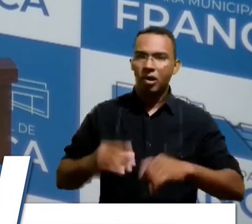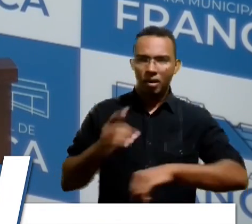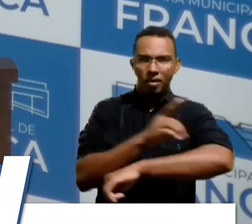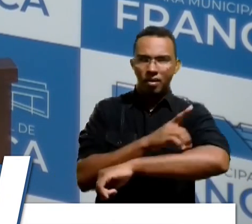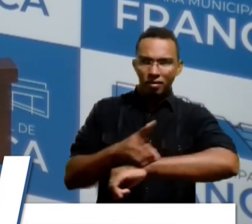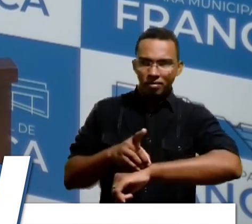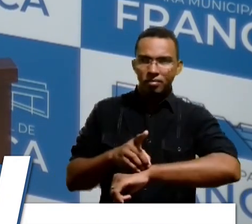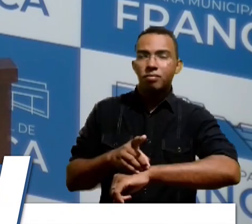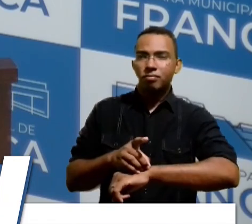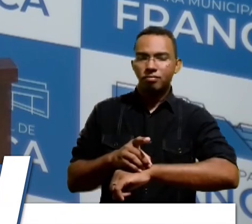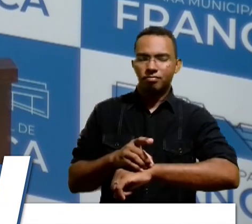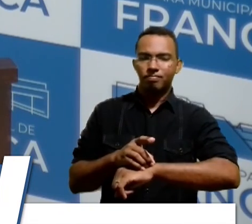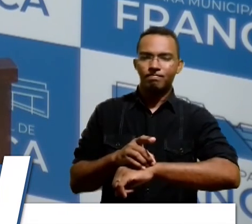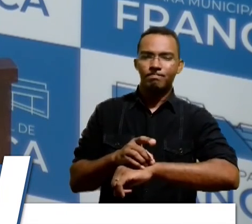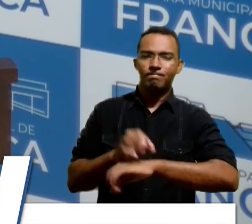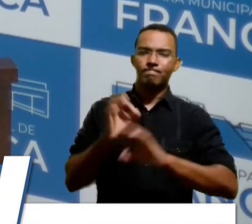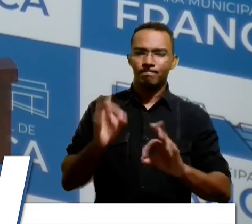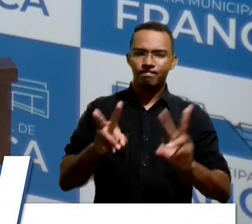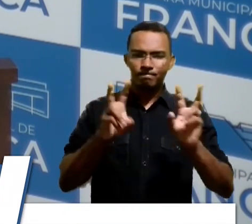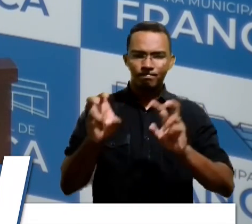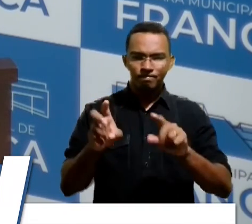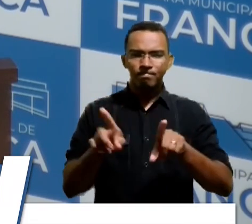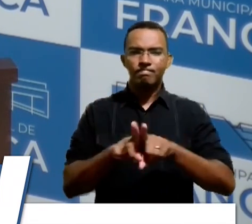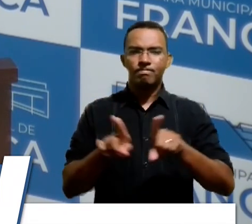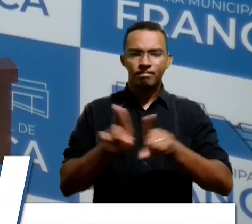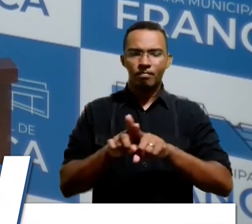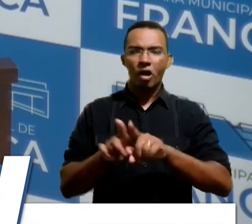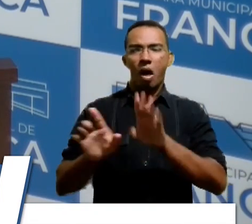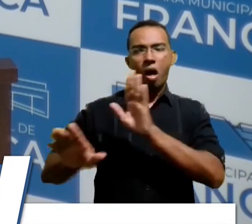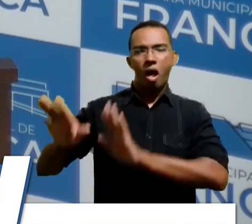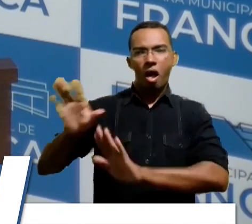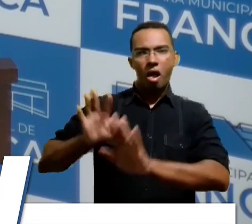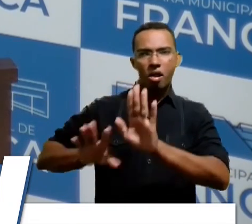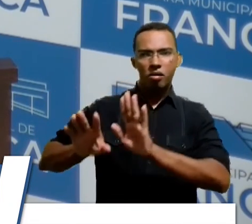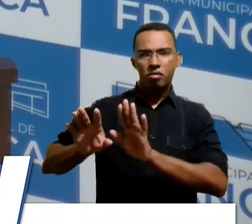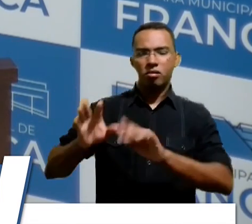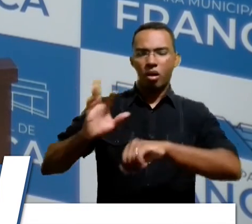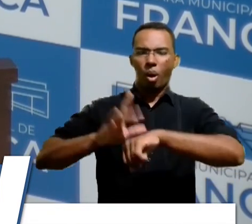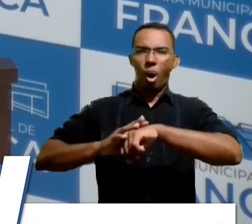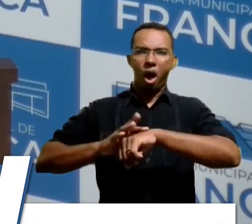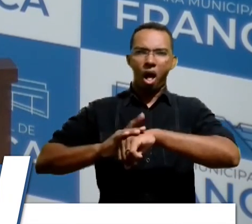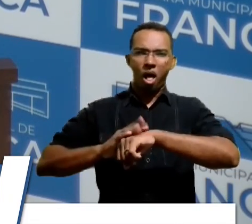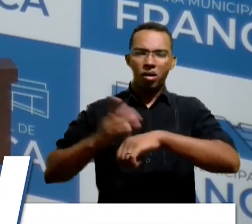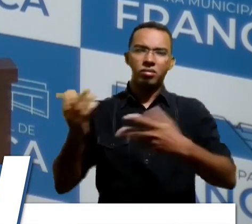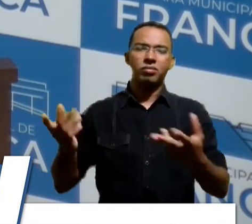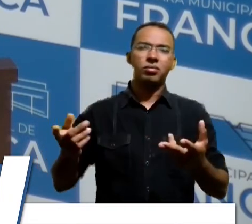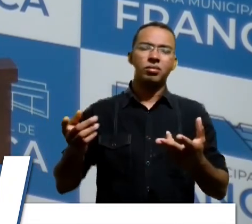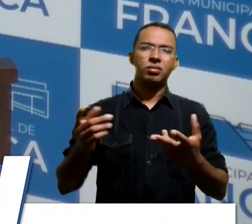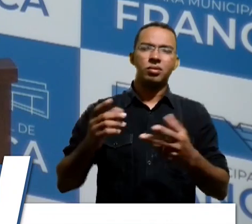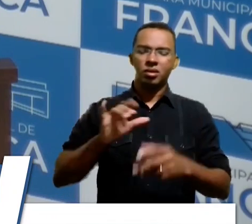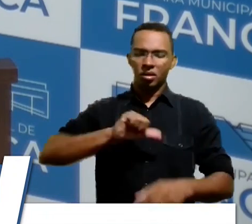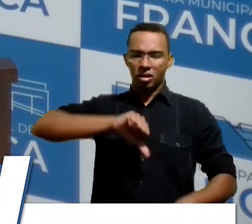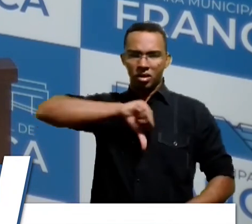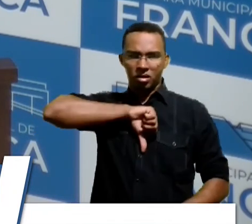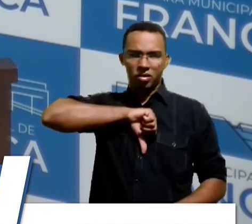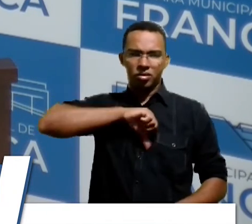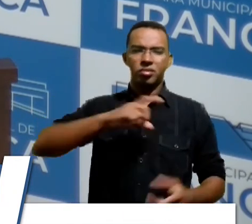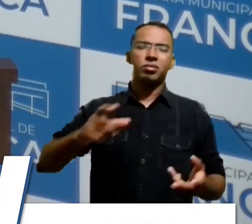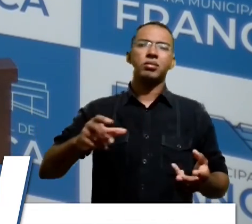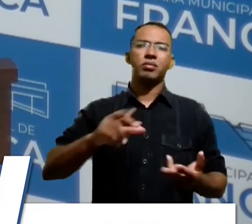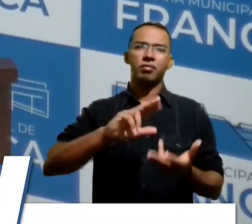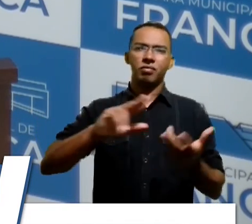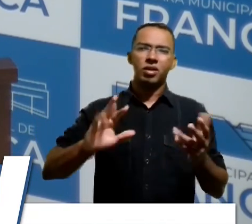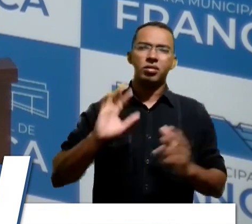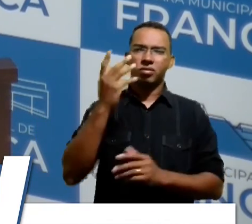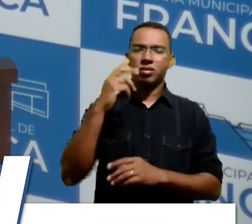é uma questão até de prevenção a doenças, a depressão, tantas coisas que a